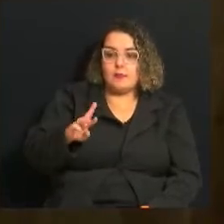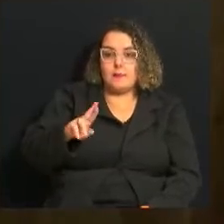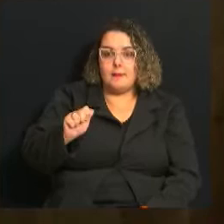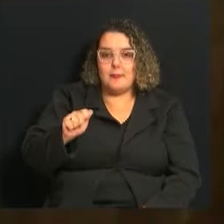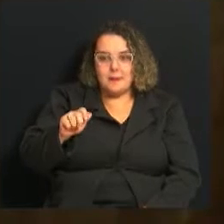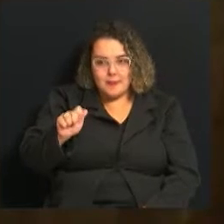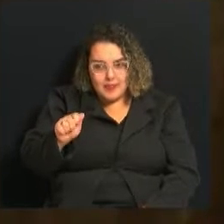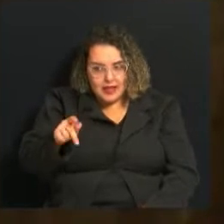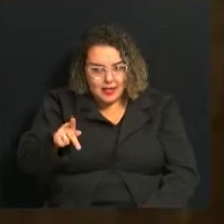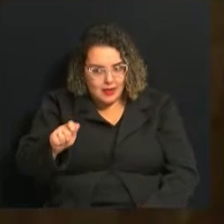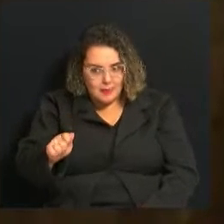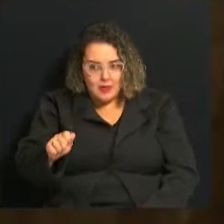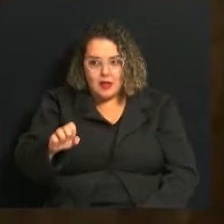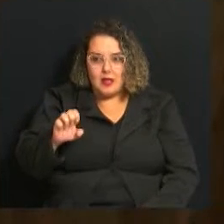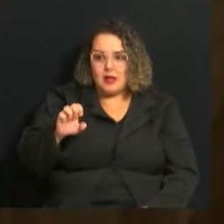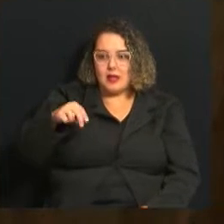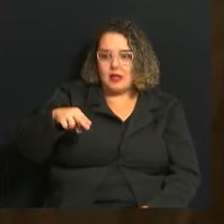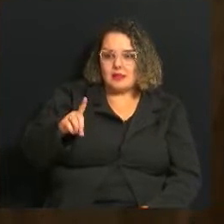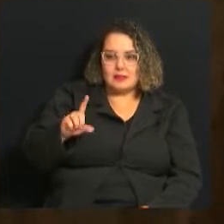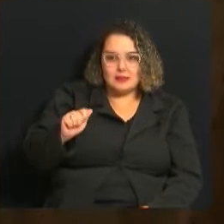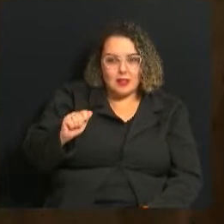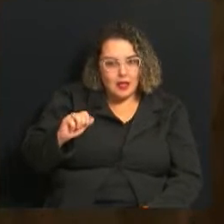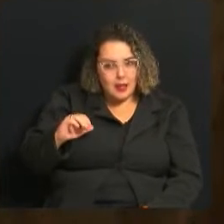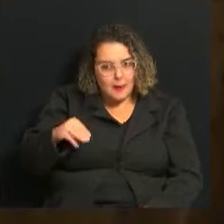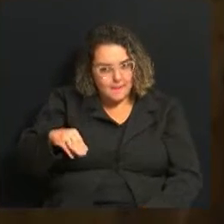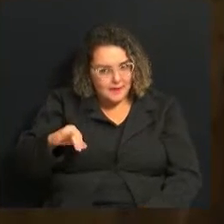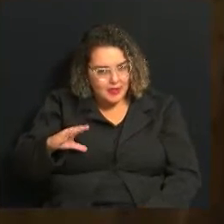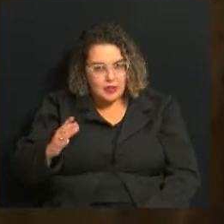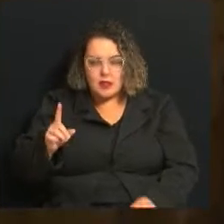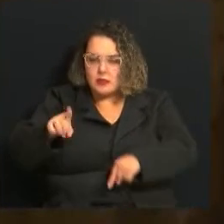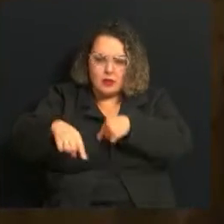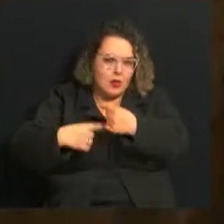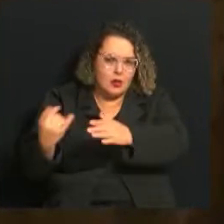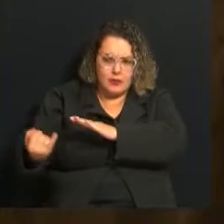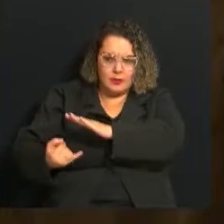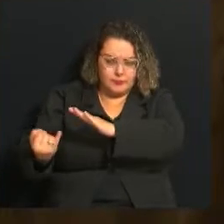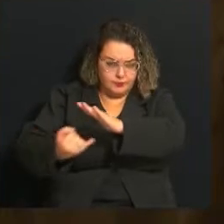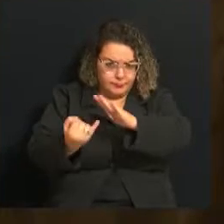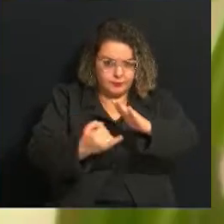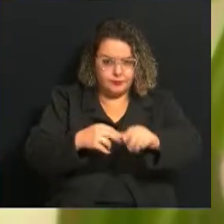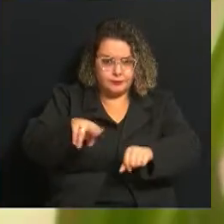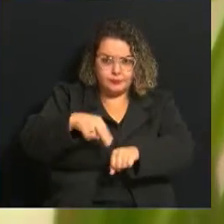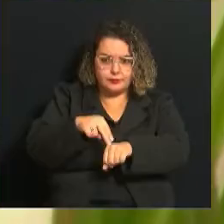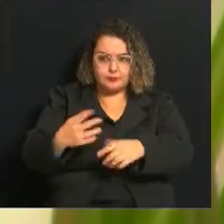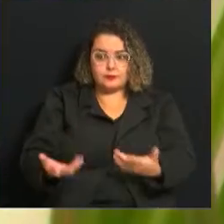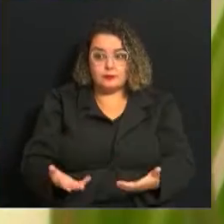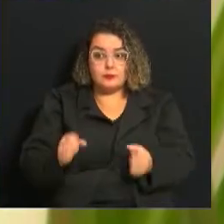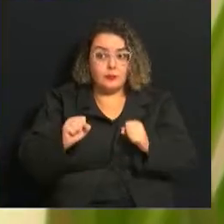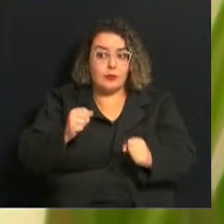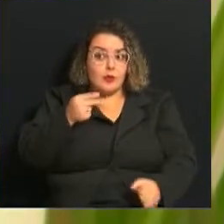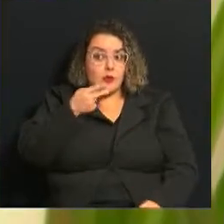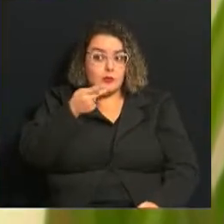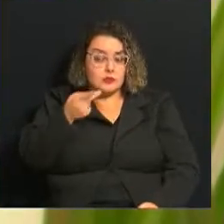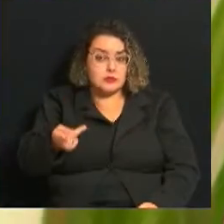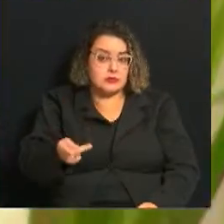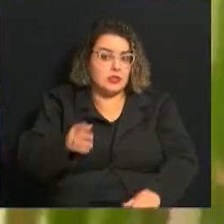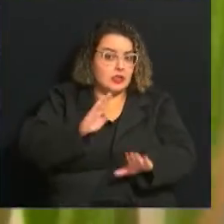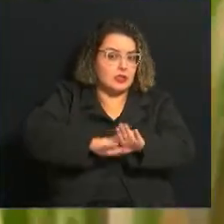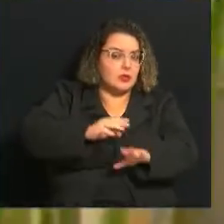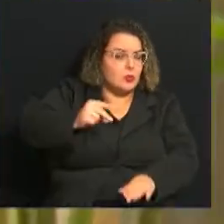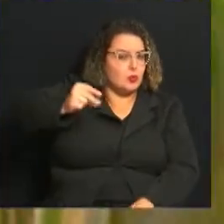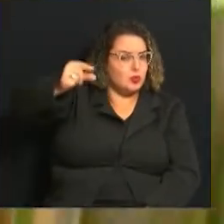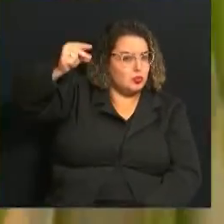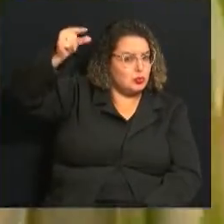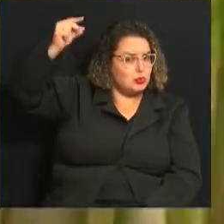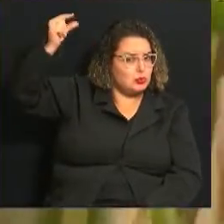outros institutos estaduais. Então, assim, a gente pode dizer que aquela ação lá atrás do